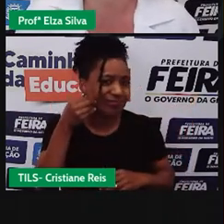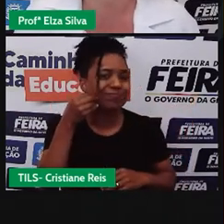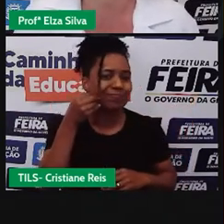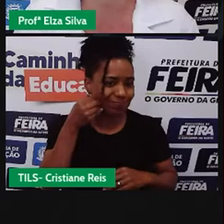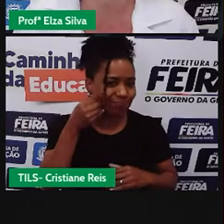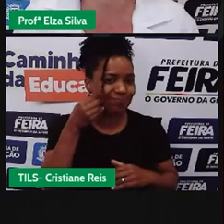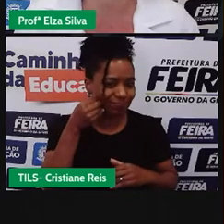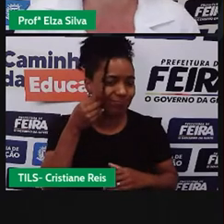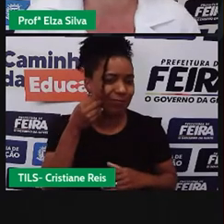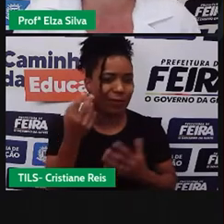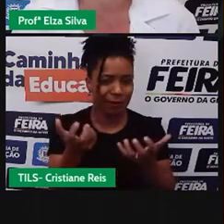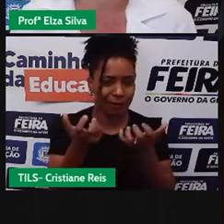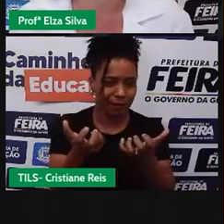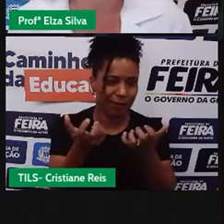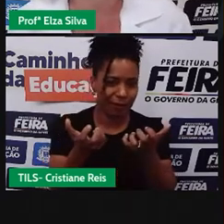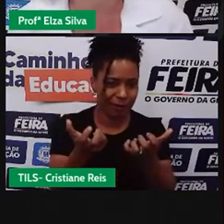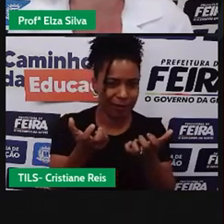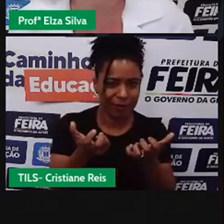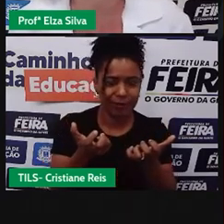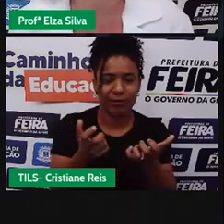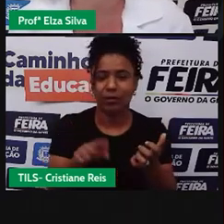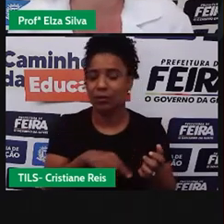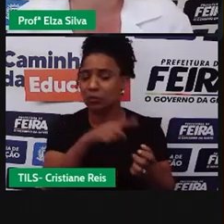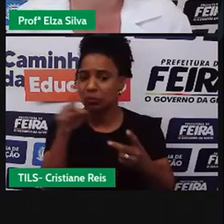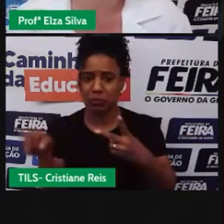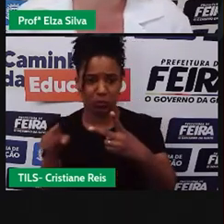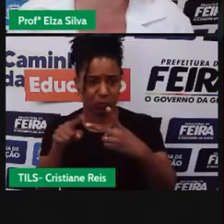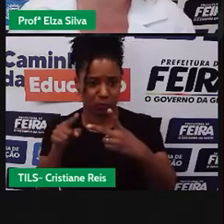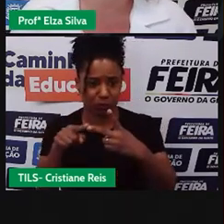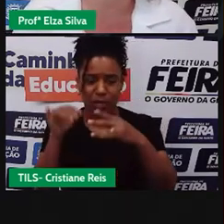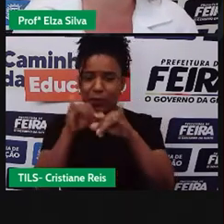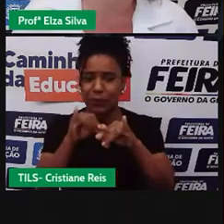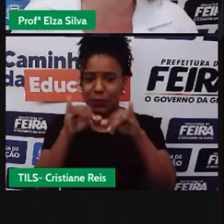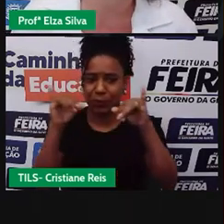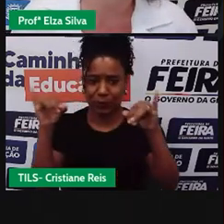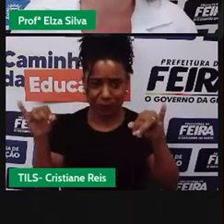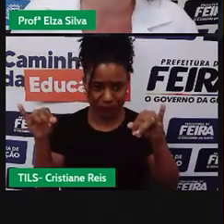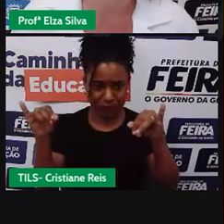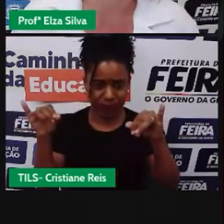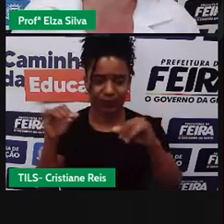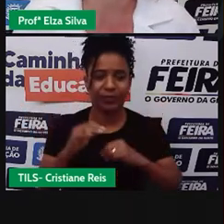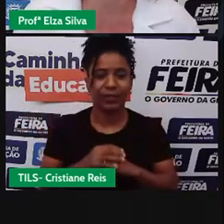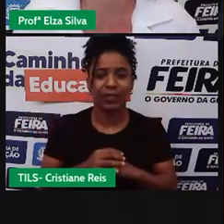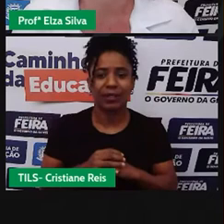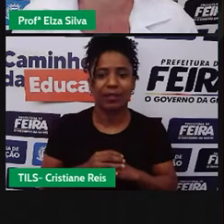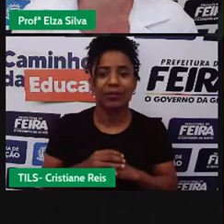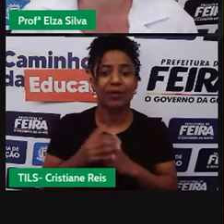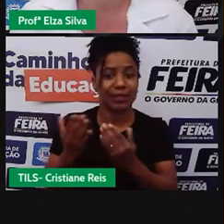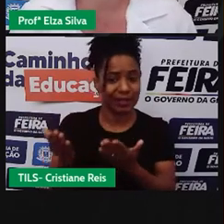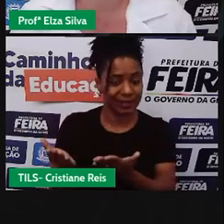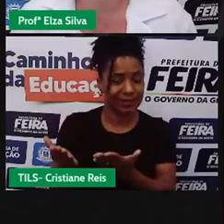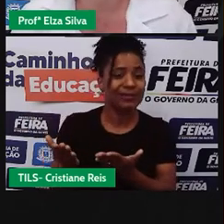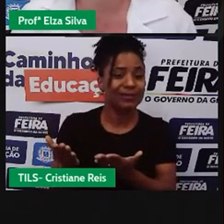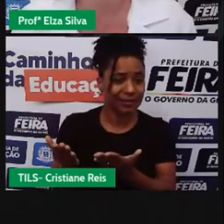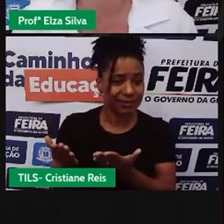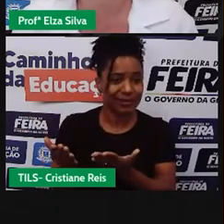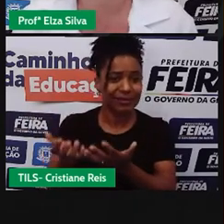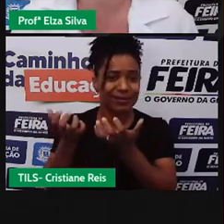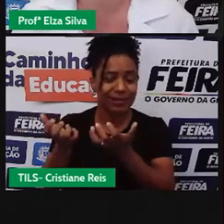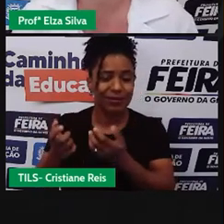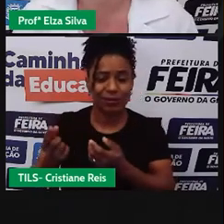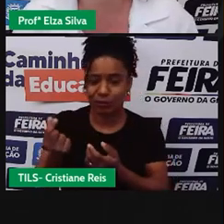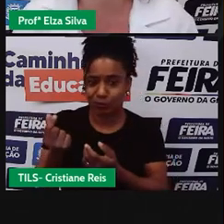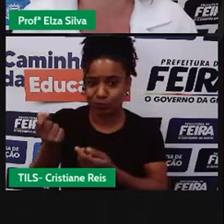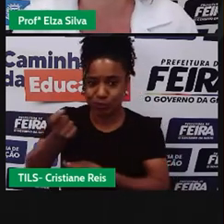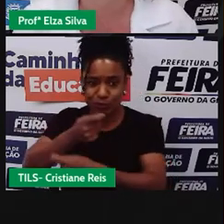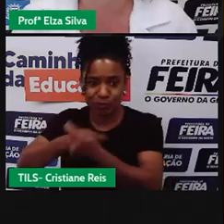pessoas com experiência. Já no segundo caso, qualify for this person. Eles precisam de um comerciante,